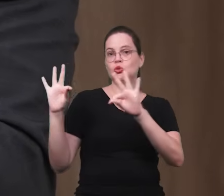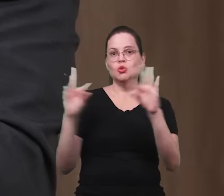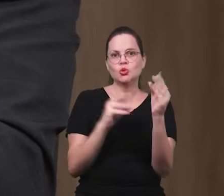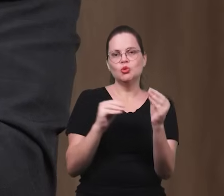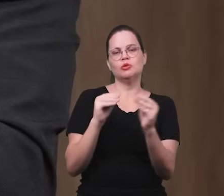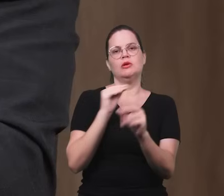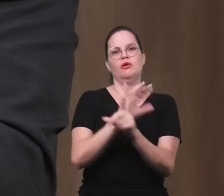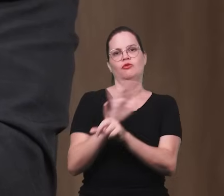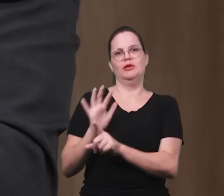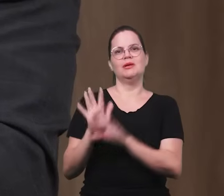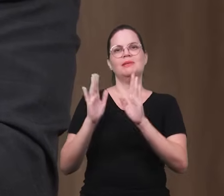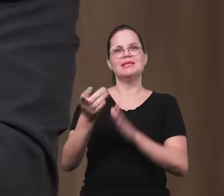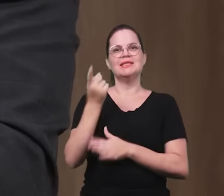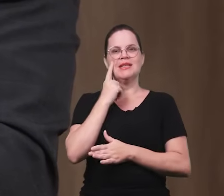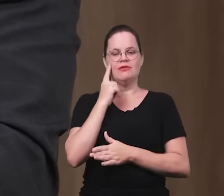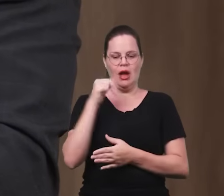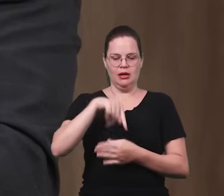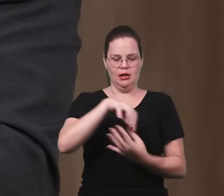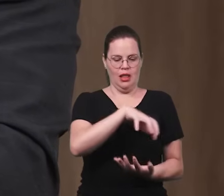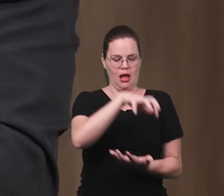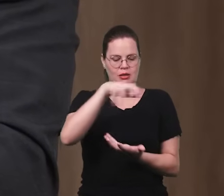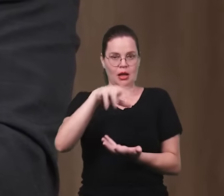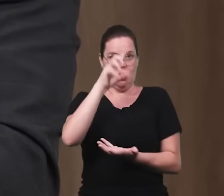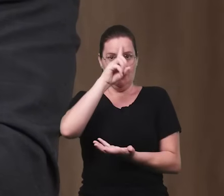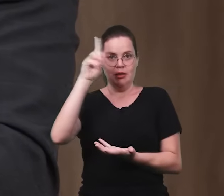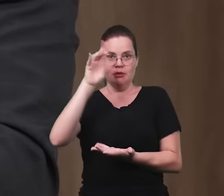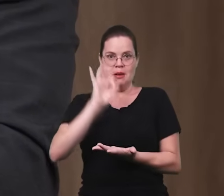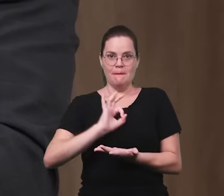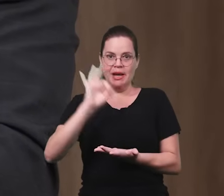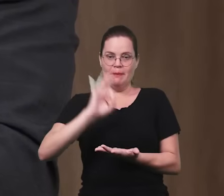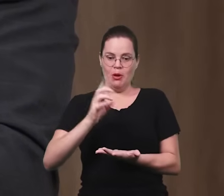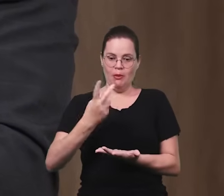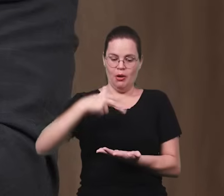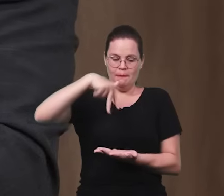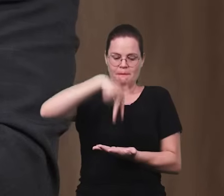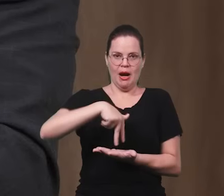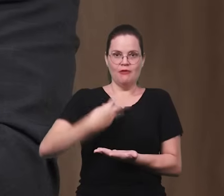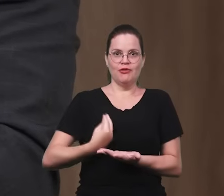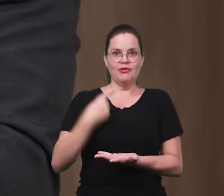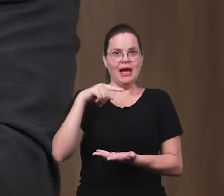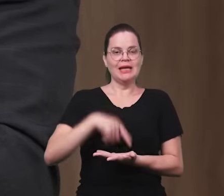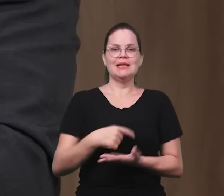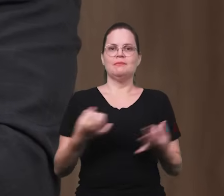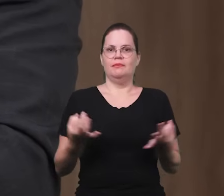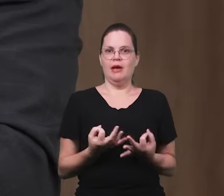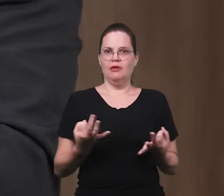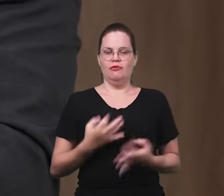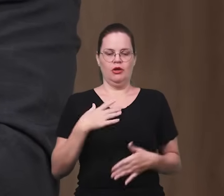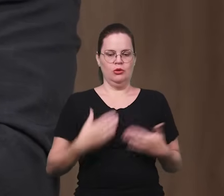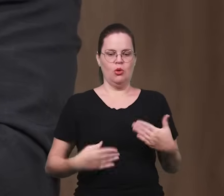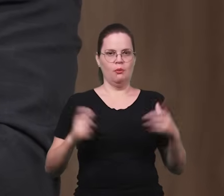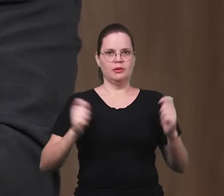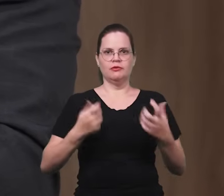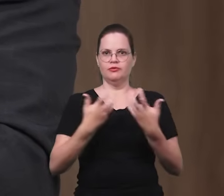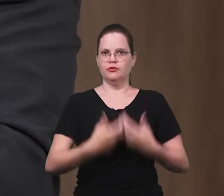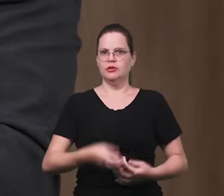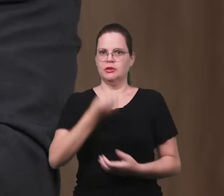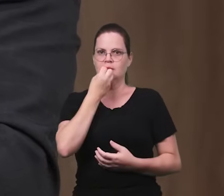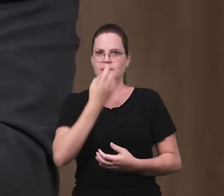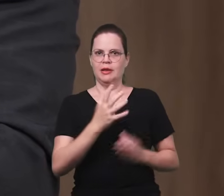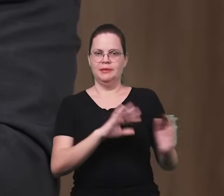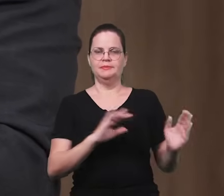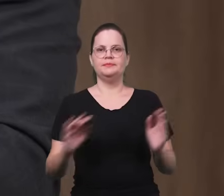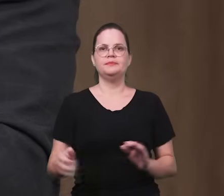isso Deus estabeleceu para nós, para que a vida fosse plena aqui no nosso planeta. Mas sobre a meteorologia, pastor Alonso,